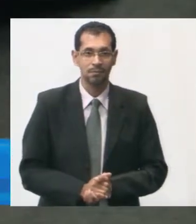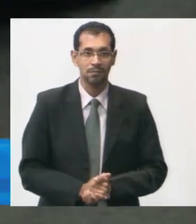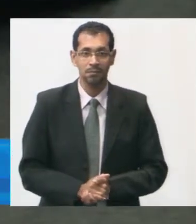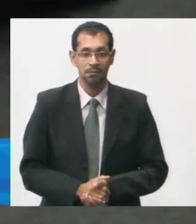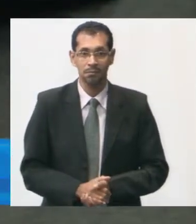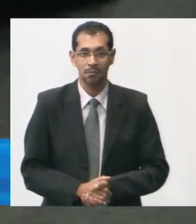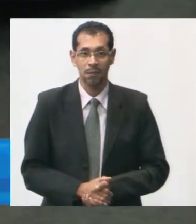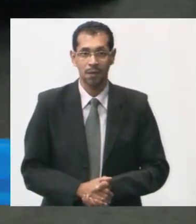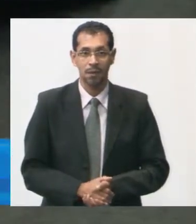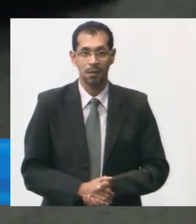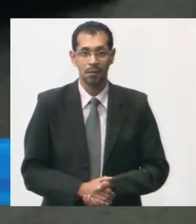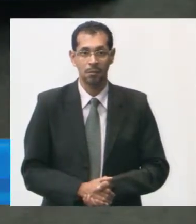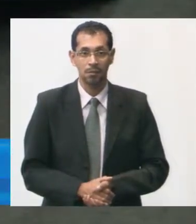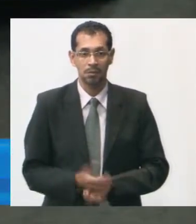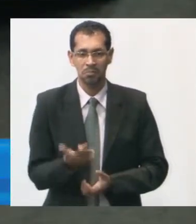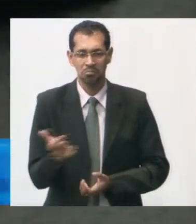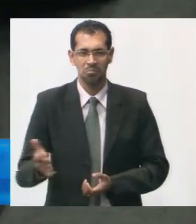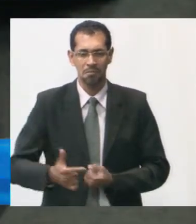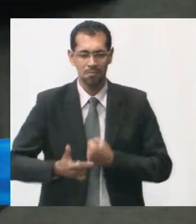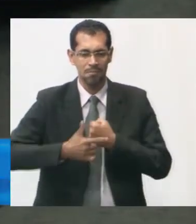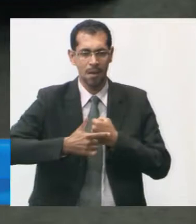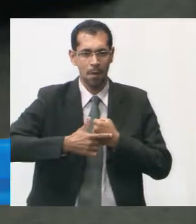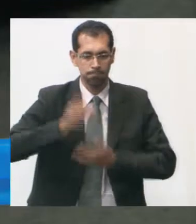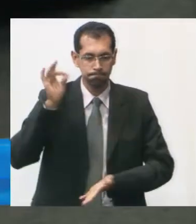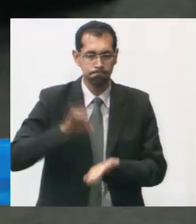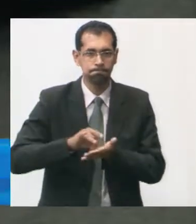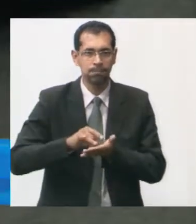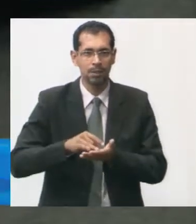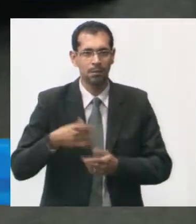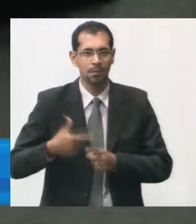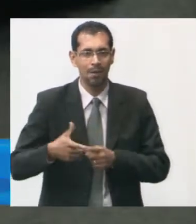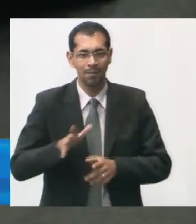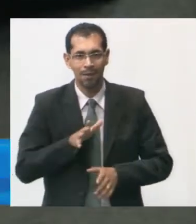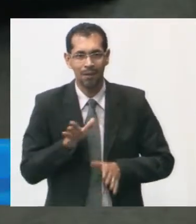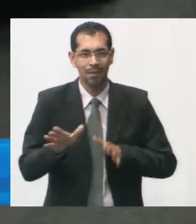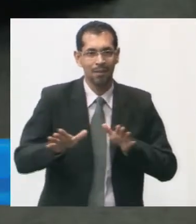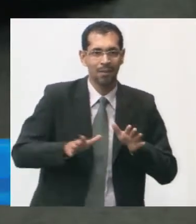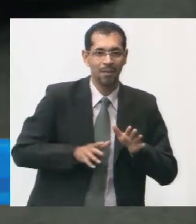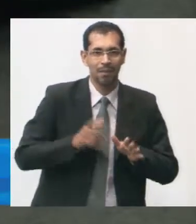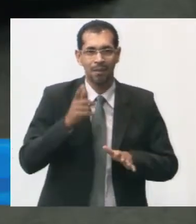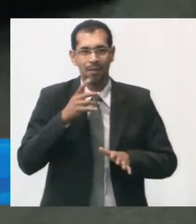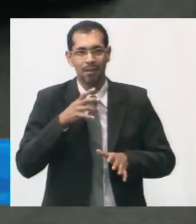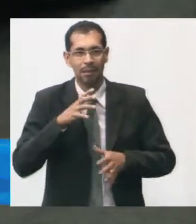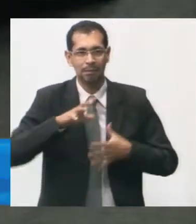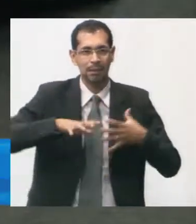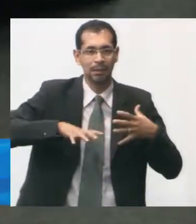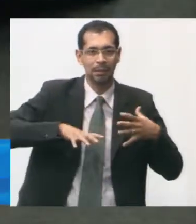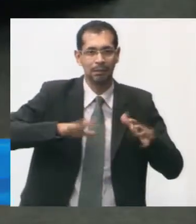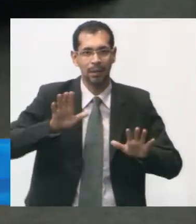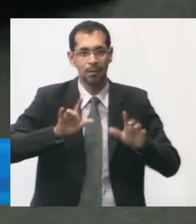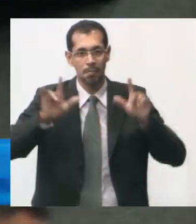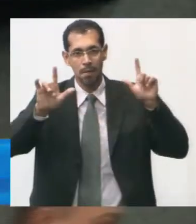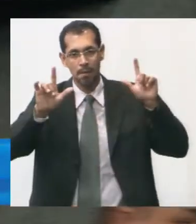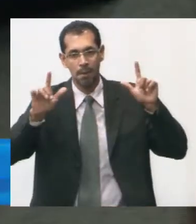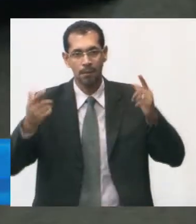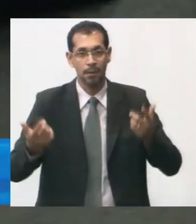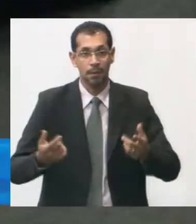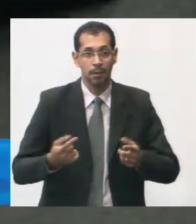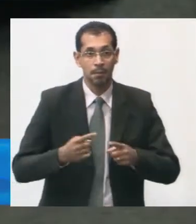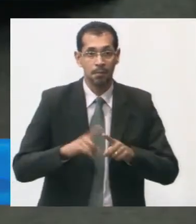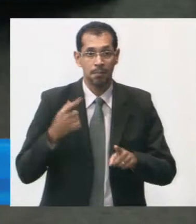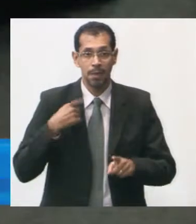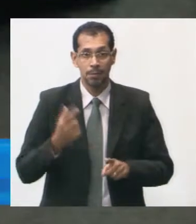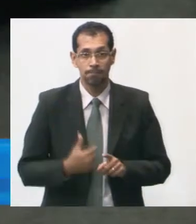papel. É o vereador que gosta de fazer firula, mas na hora do vamos ver, não dá o exemplo. Ele cobra